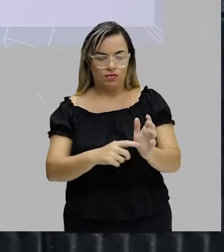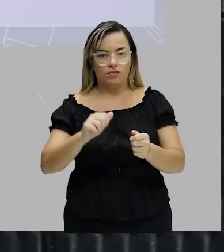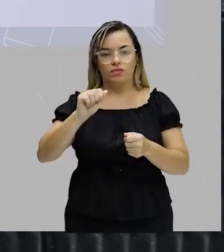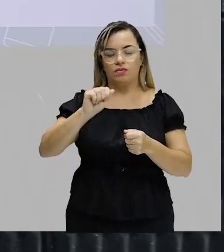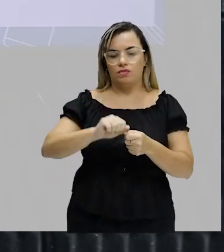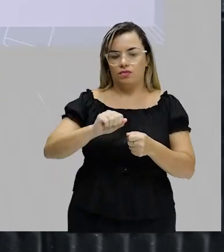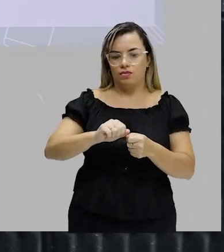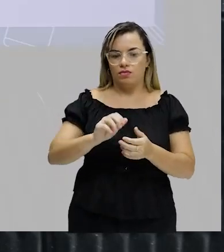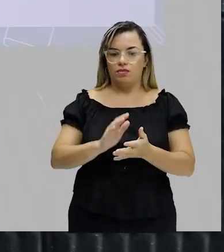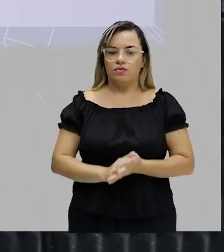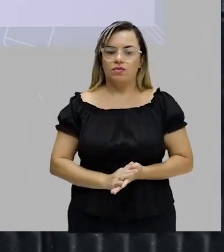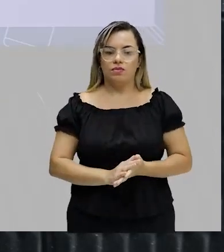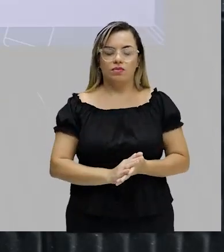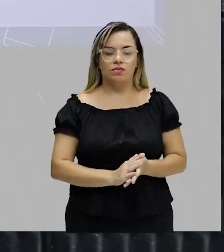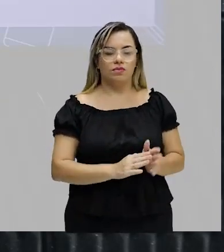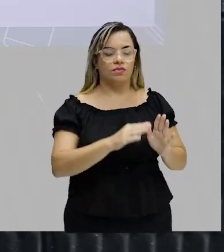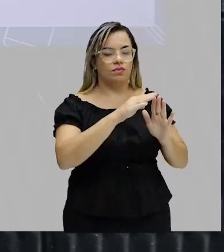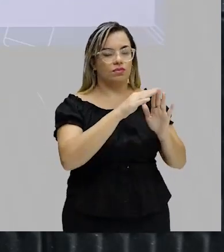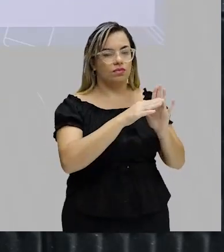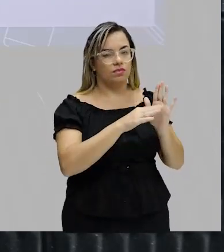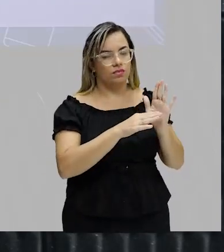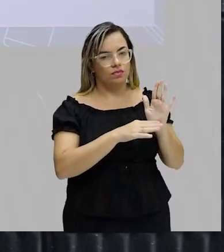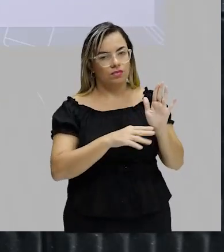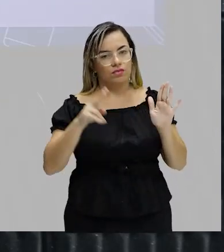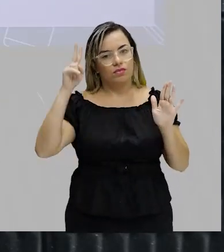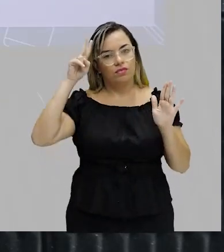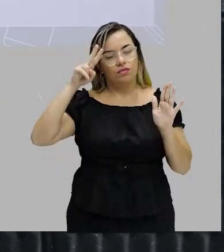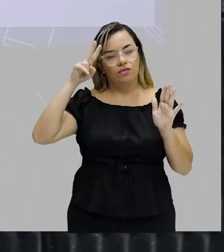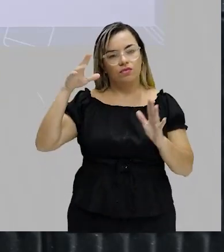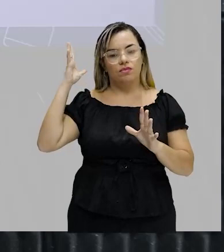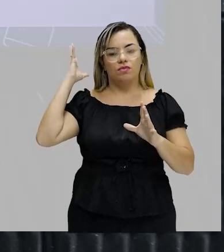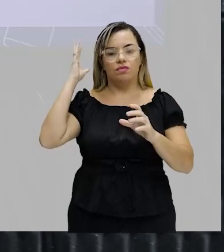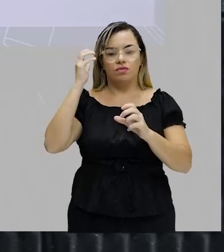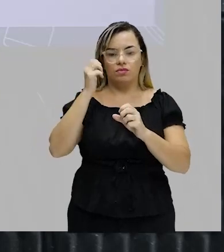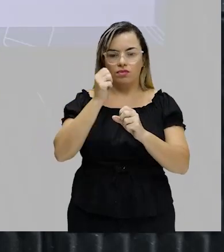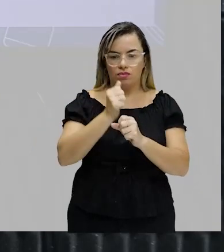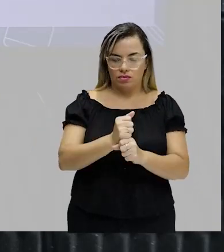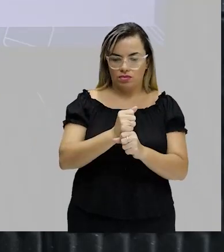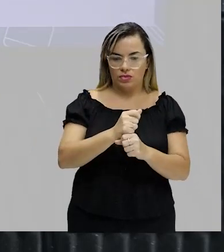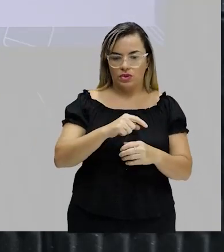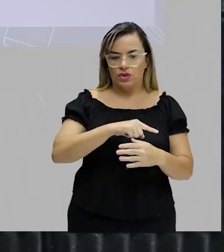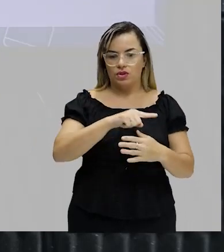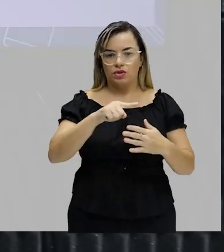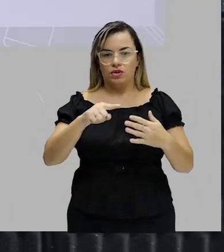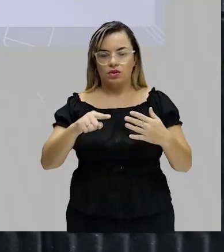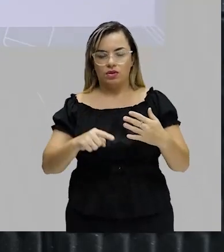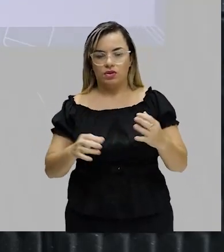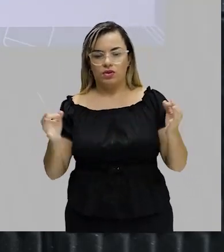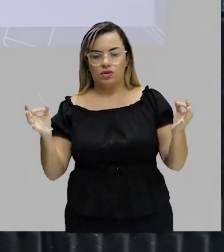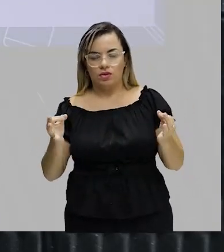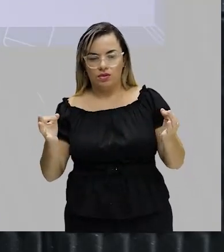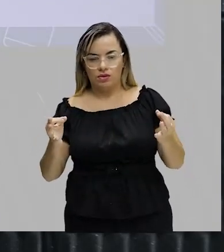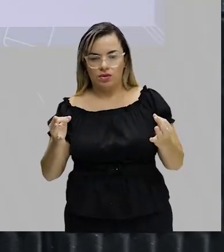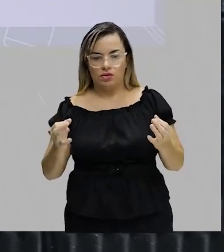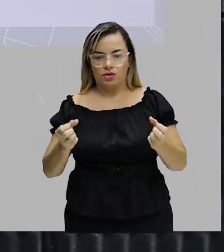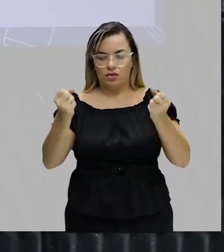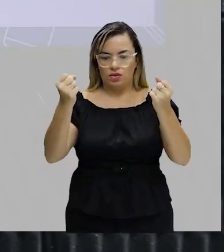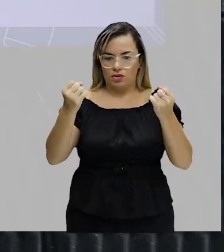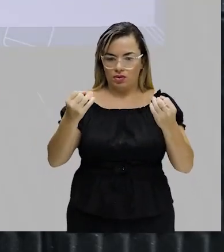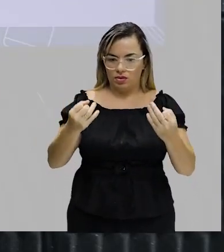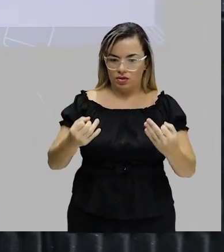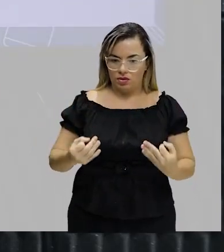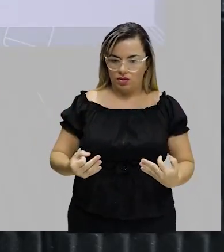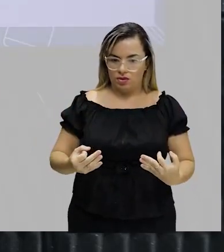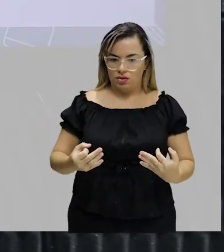Bom, nosso roteiro hoje, então, nós vamos relembrar e recapitular um pouquinho as formas perfeitas. Vamos falar do Past Perfect, que é o